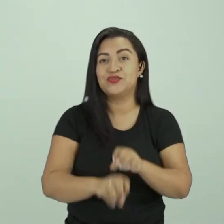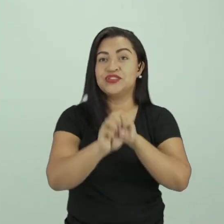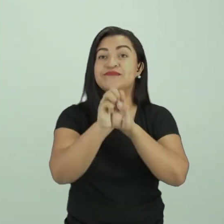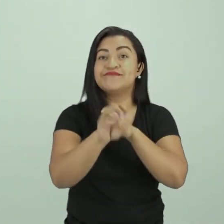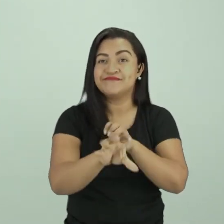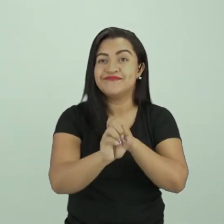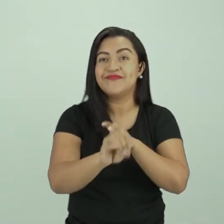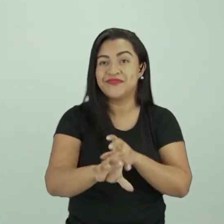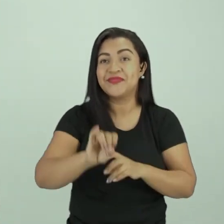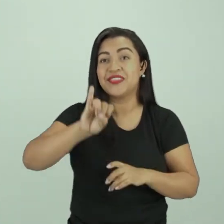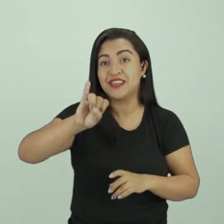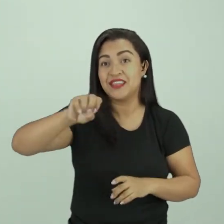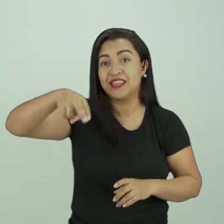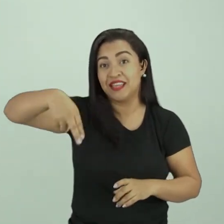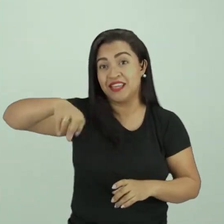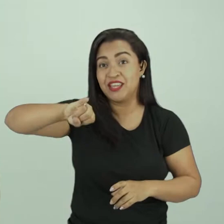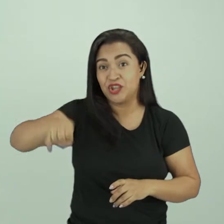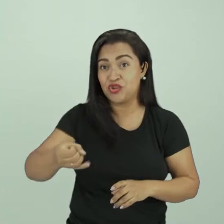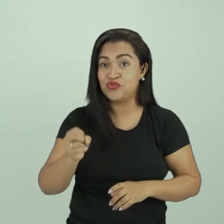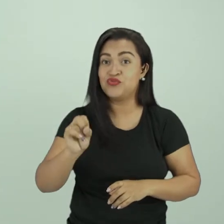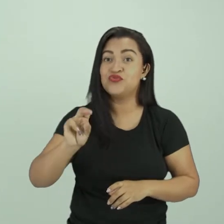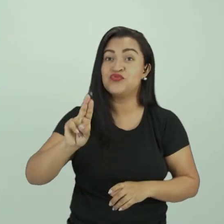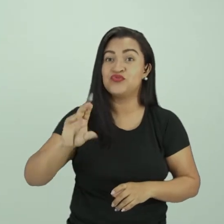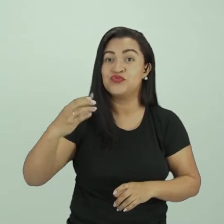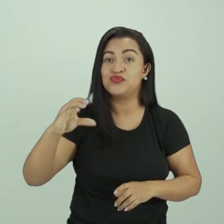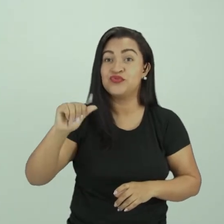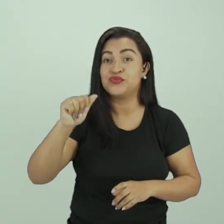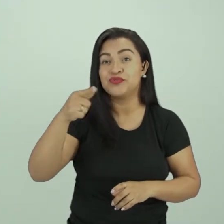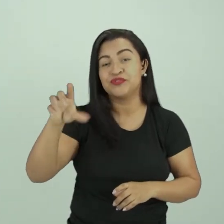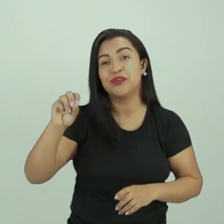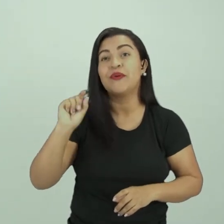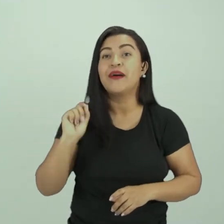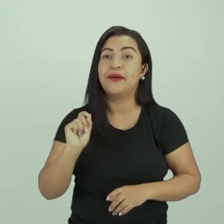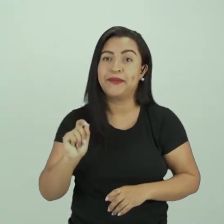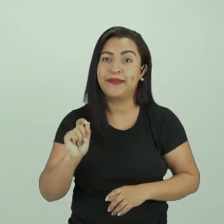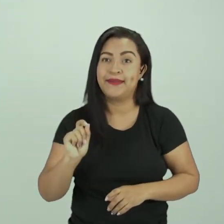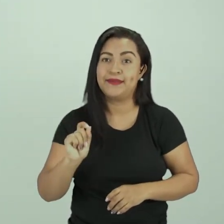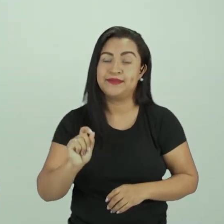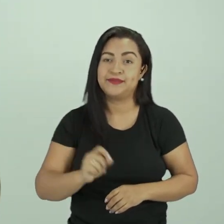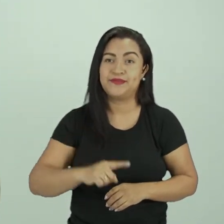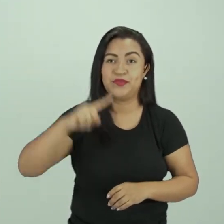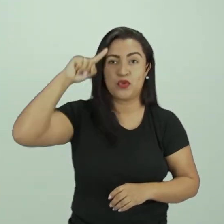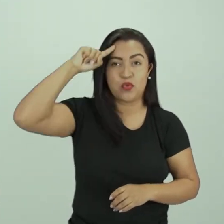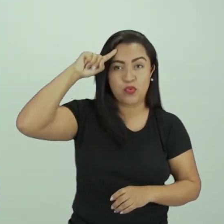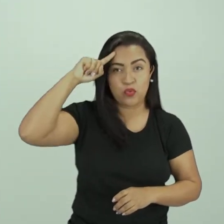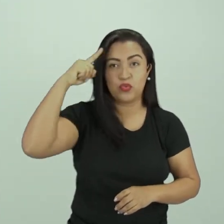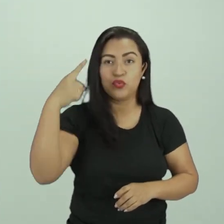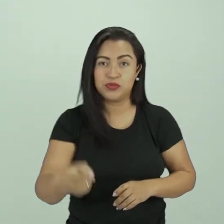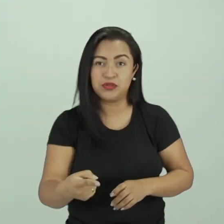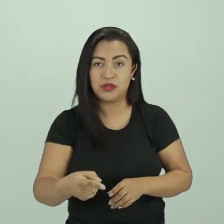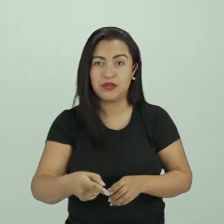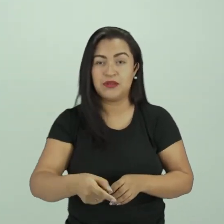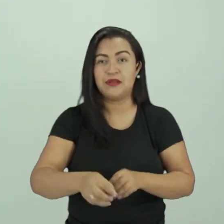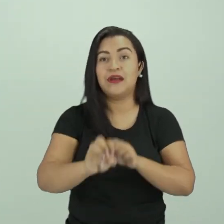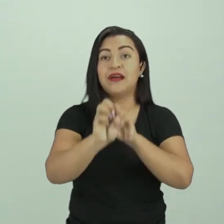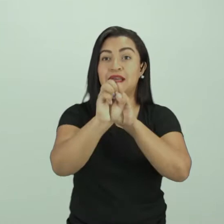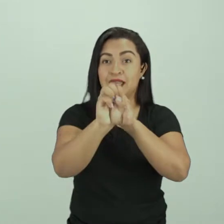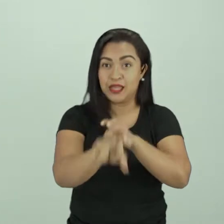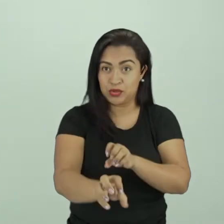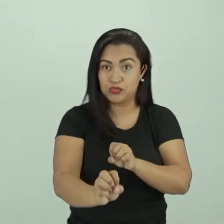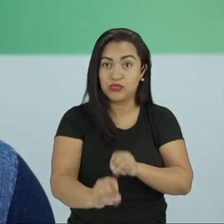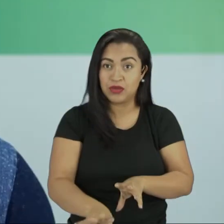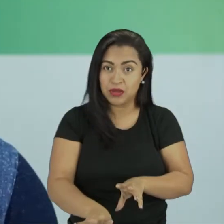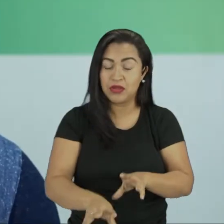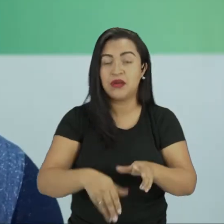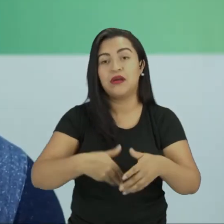injunção? É ordenar, é dar um comando ali, orientar sobre alguma coisa. Tá? Às vezes acontece